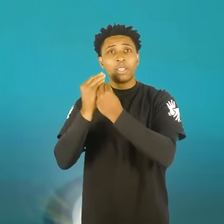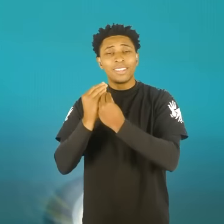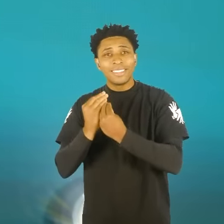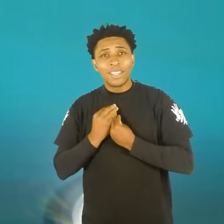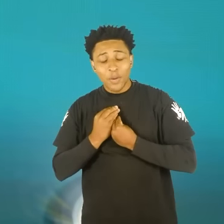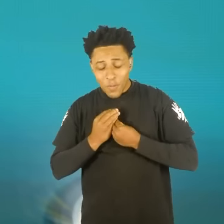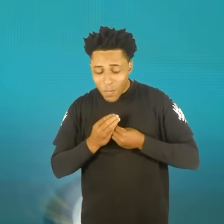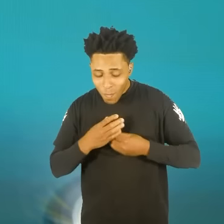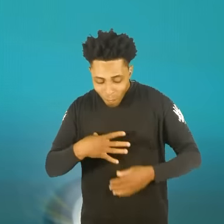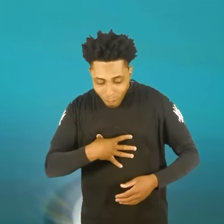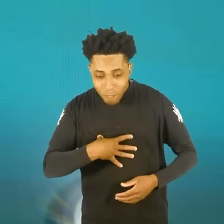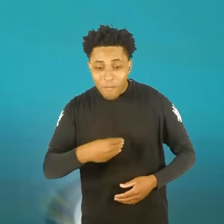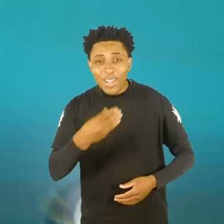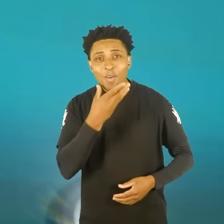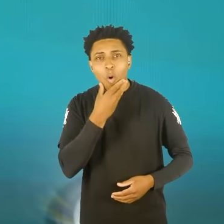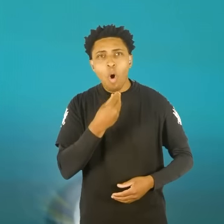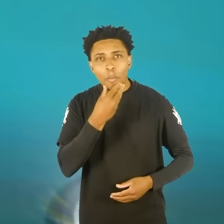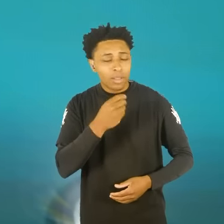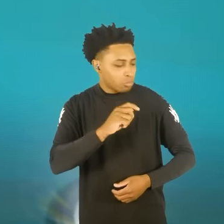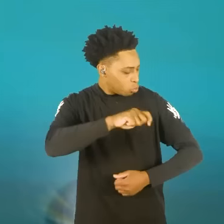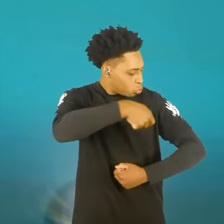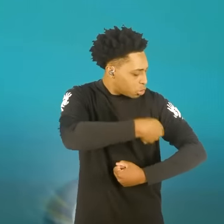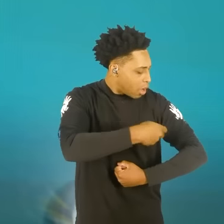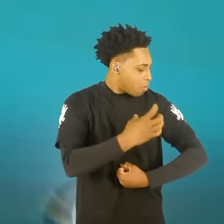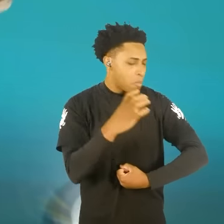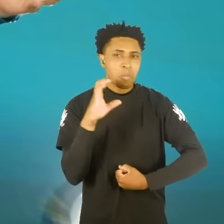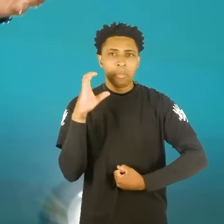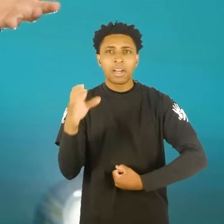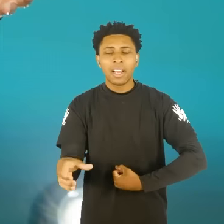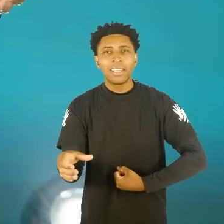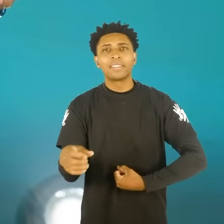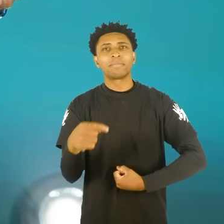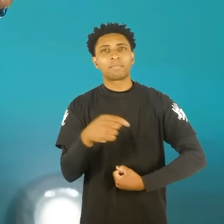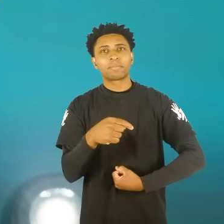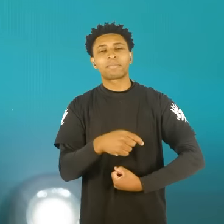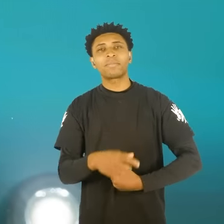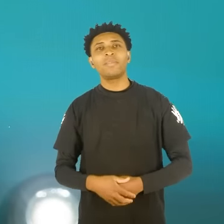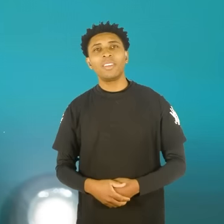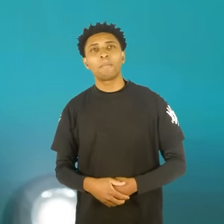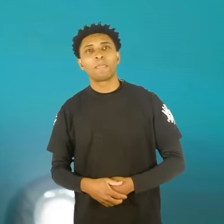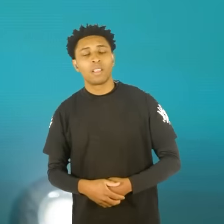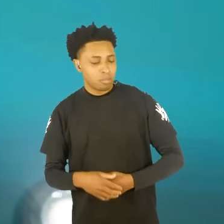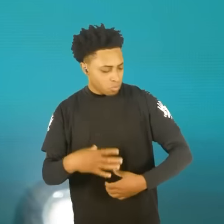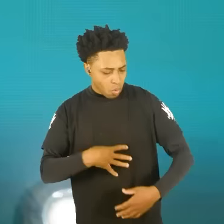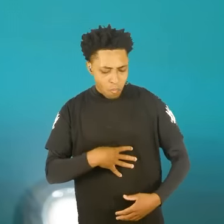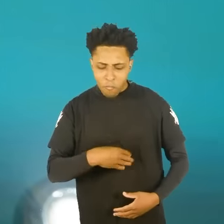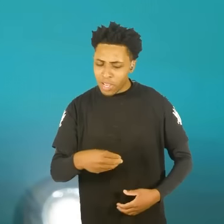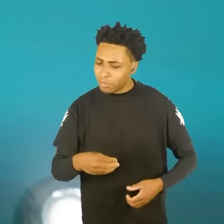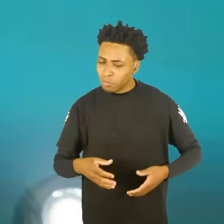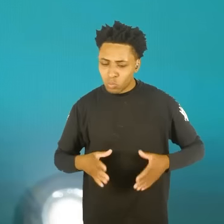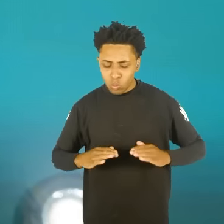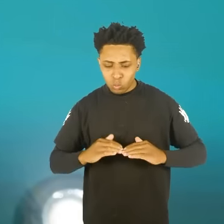alcancei do Senhor um filho homem. Caim é um filho gerado com muita expectativa, Caim é um filho gerado